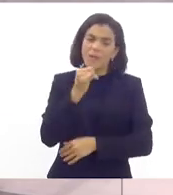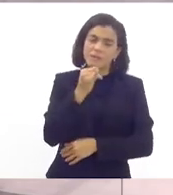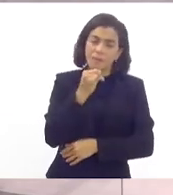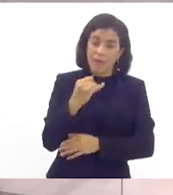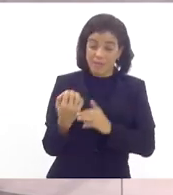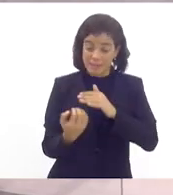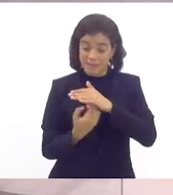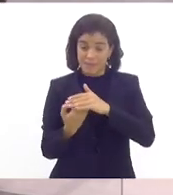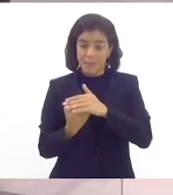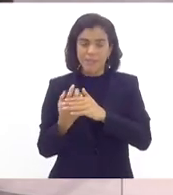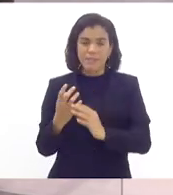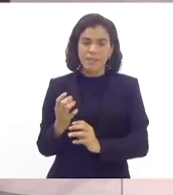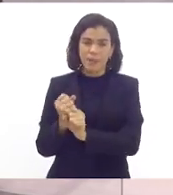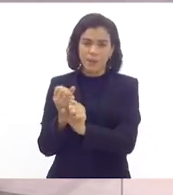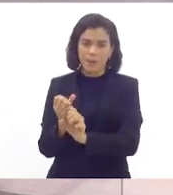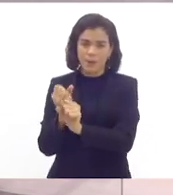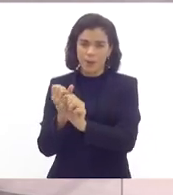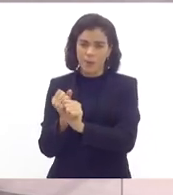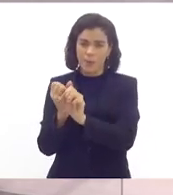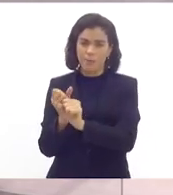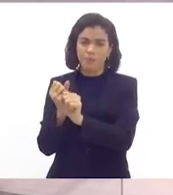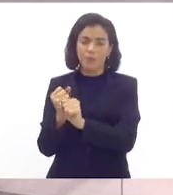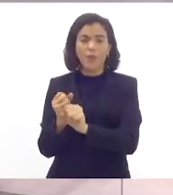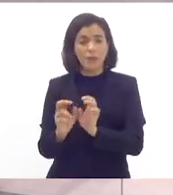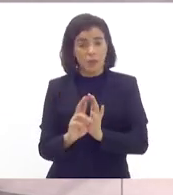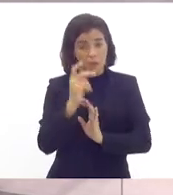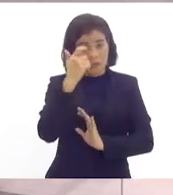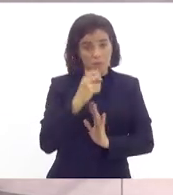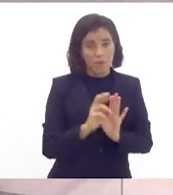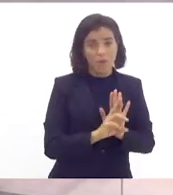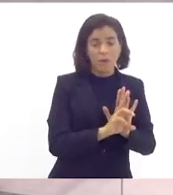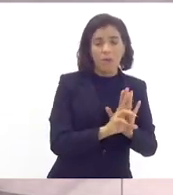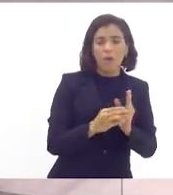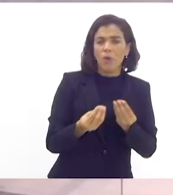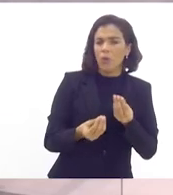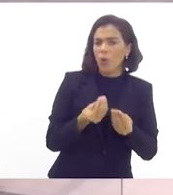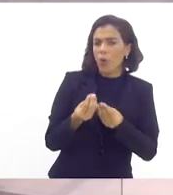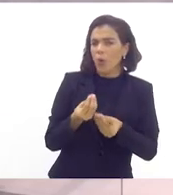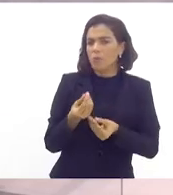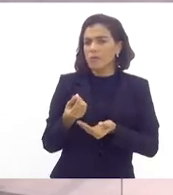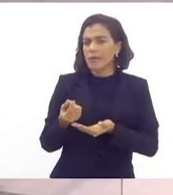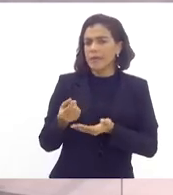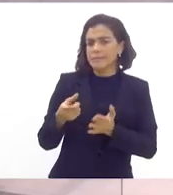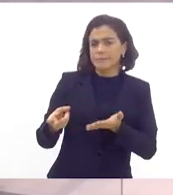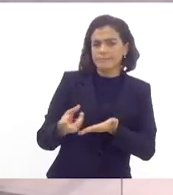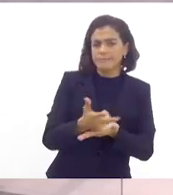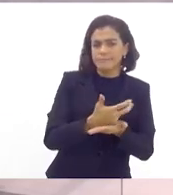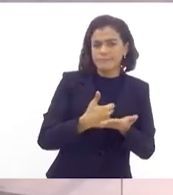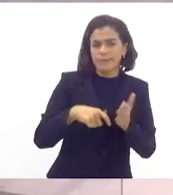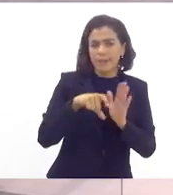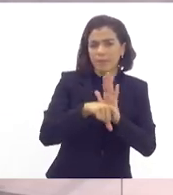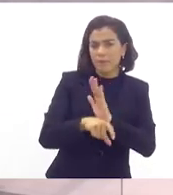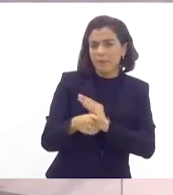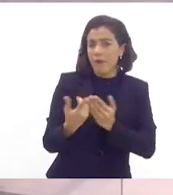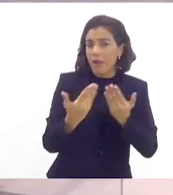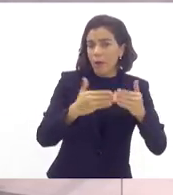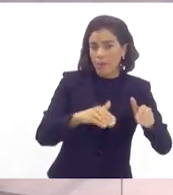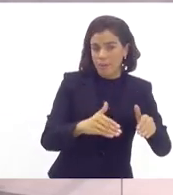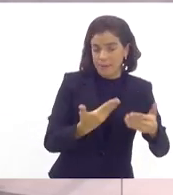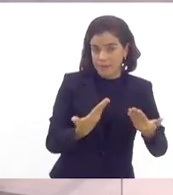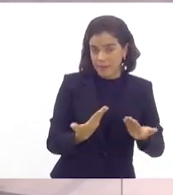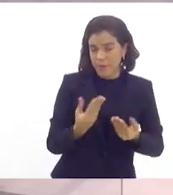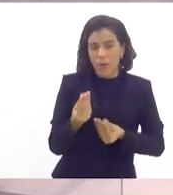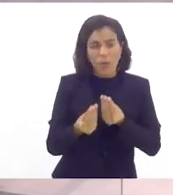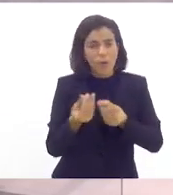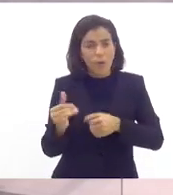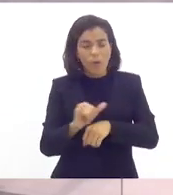empresas de contabilidade, do qual o SESCOM representa, como essa carga tributária ela vai poder ser compensada? De